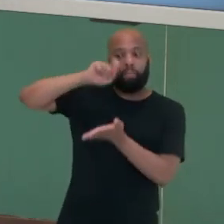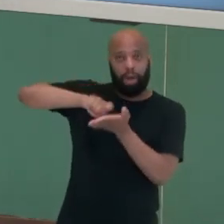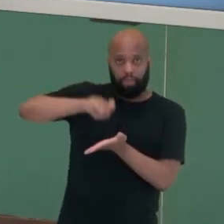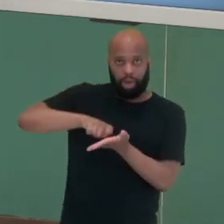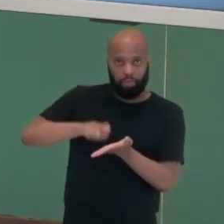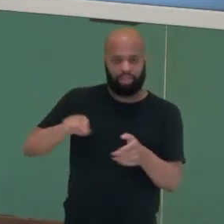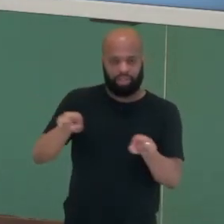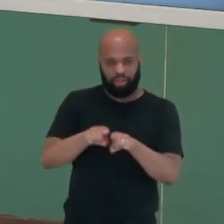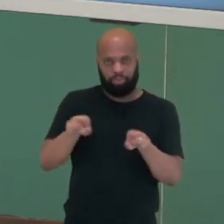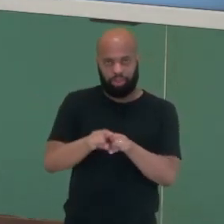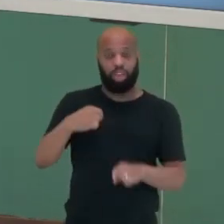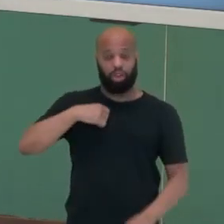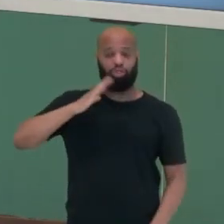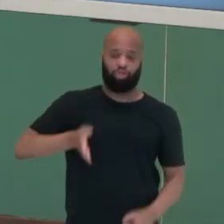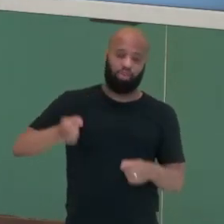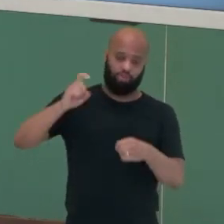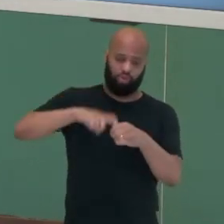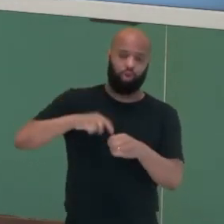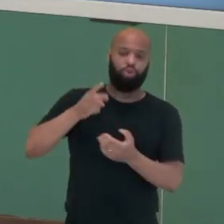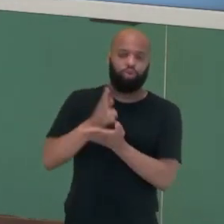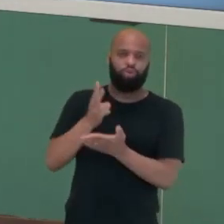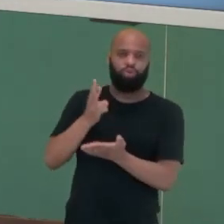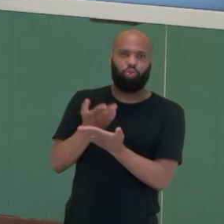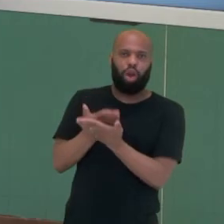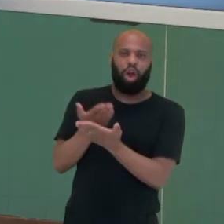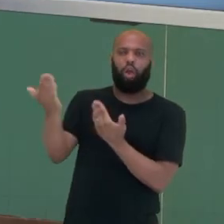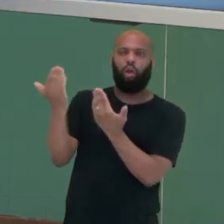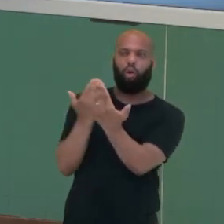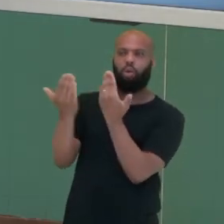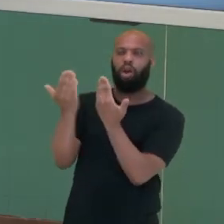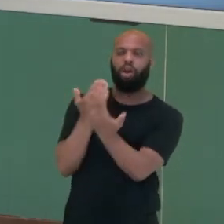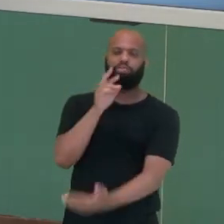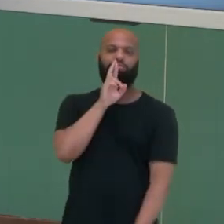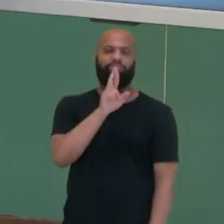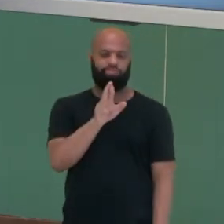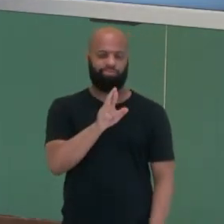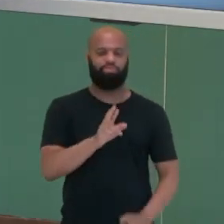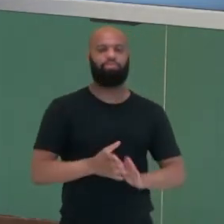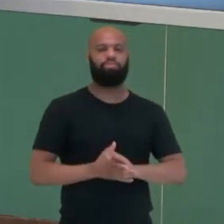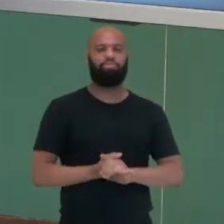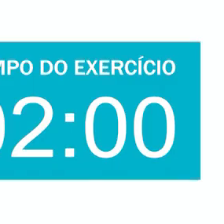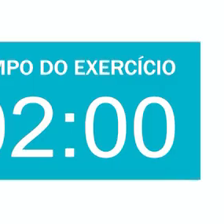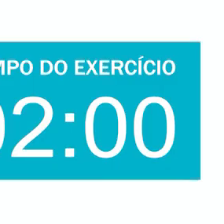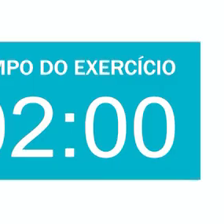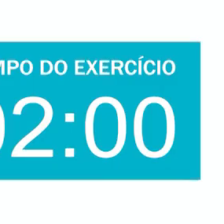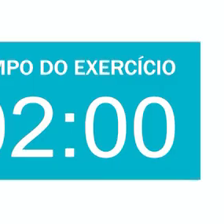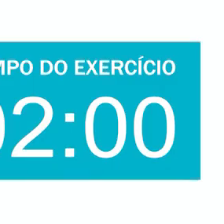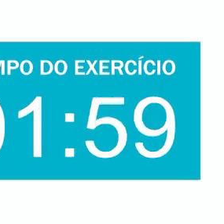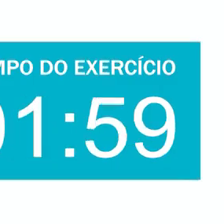aí. Enquanto você pensa, responde, eu fico aqui e nós já voltamos. Vai lá, vai!